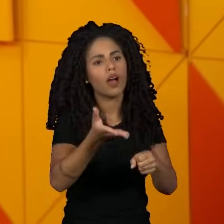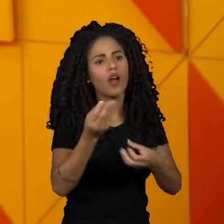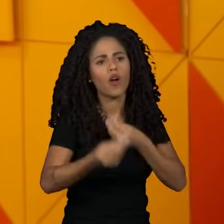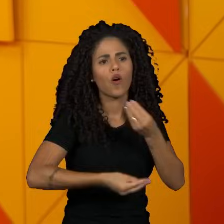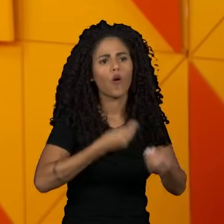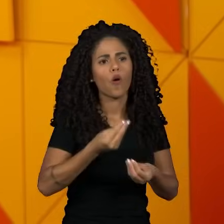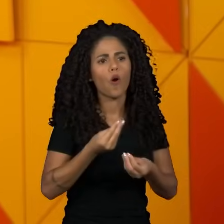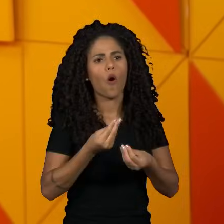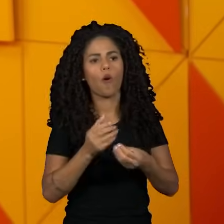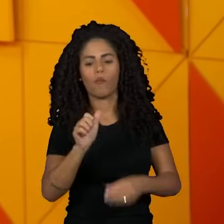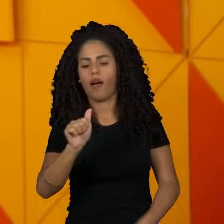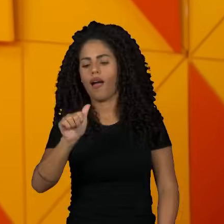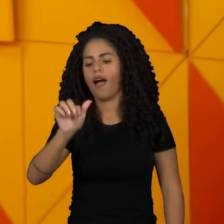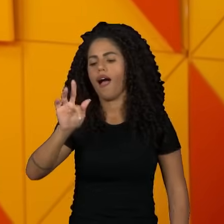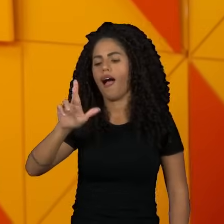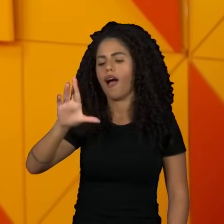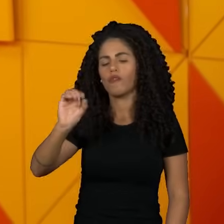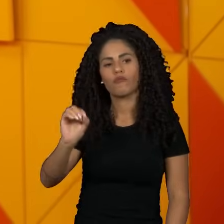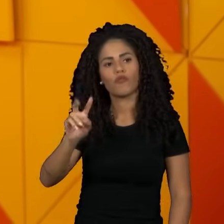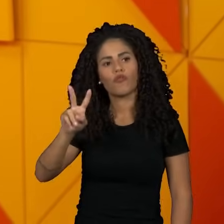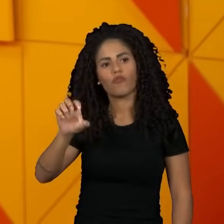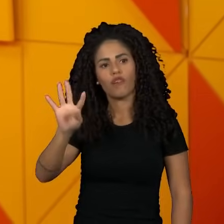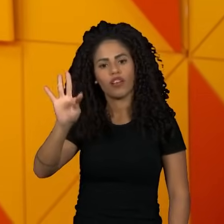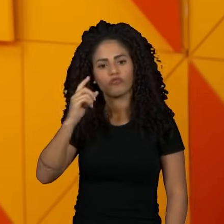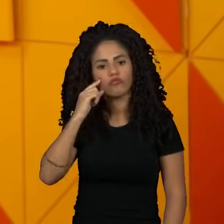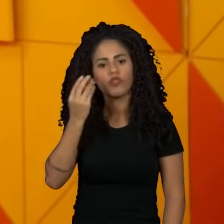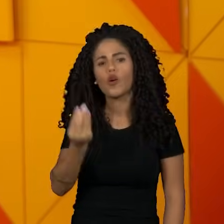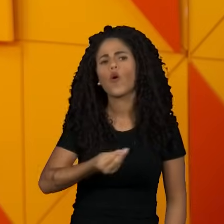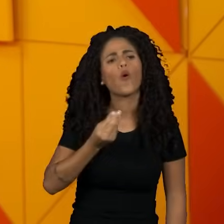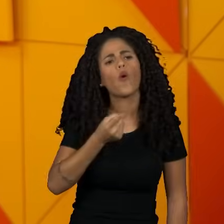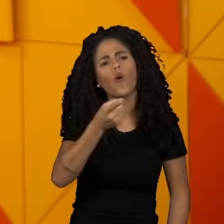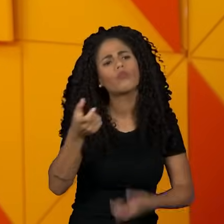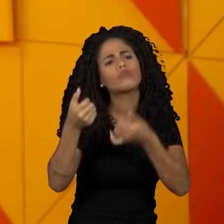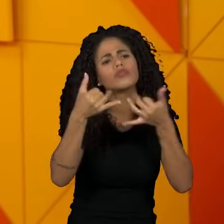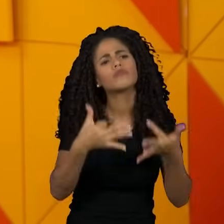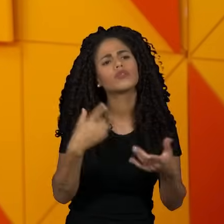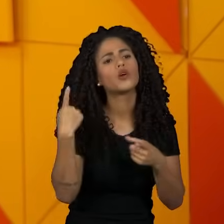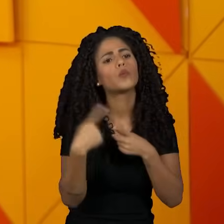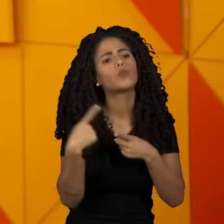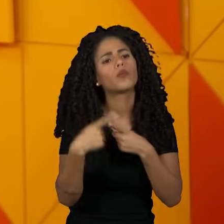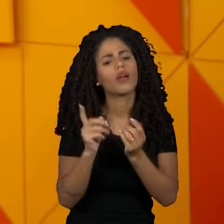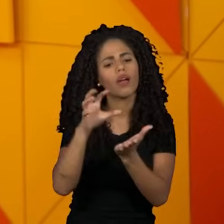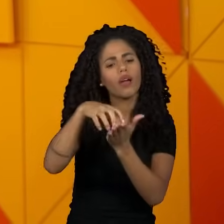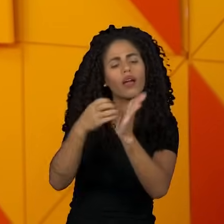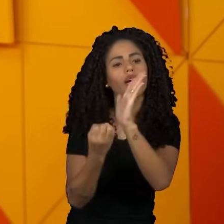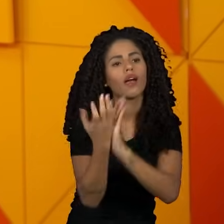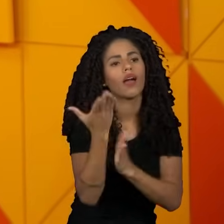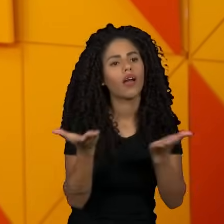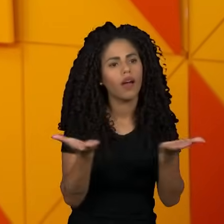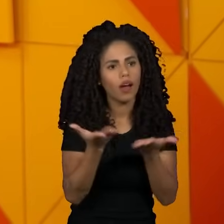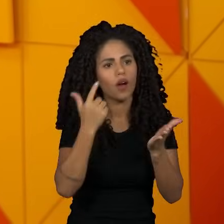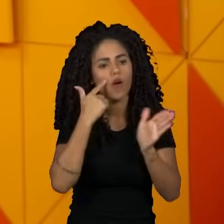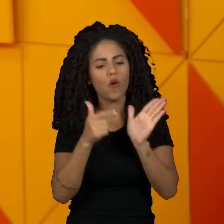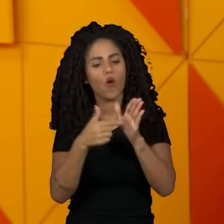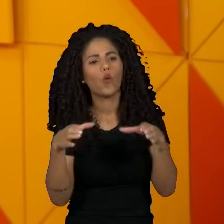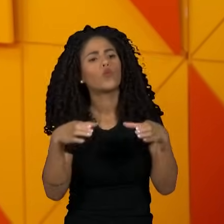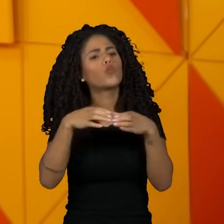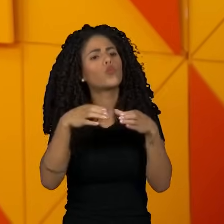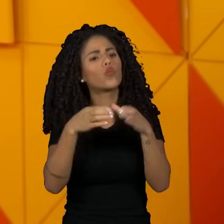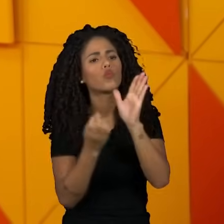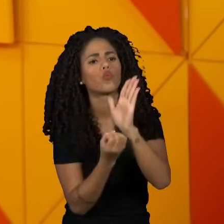Afrovet, que é um grupo de veterinários, todos negros. Conta para mim, por que essa necessidade de criar um grupo